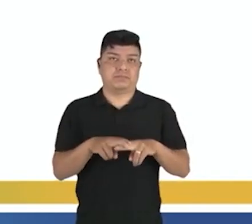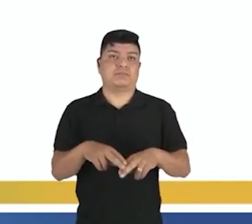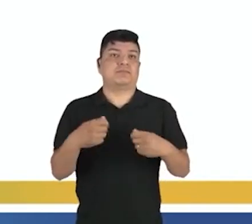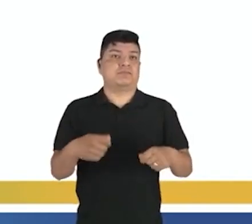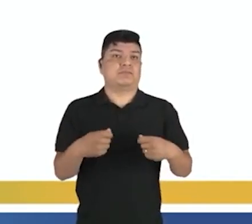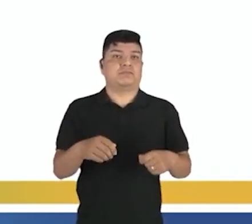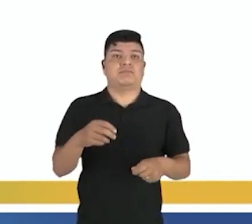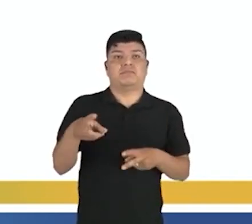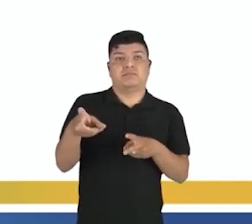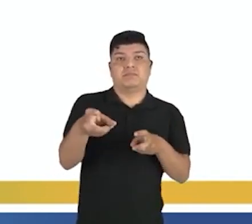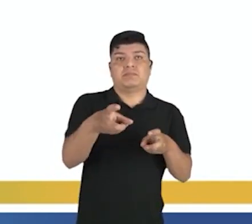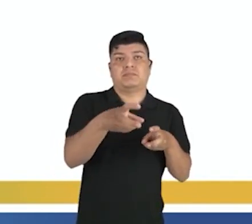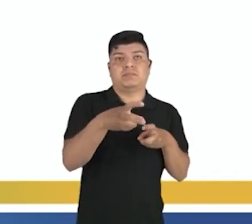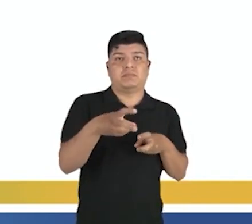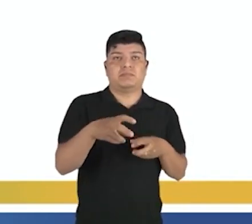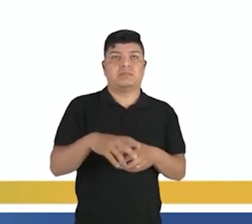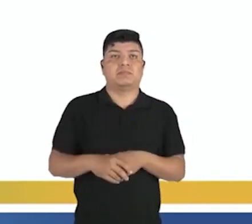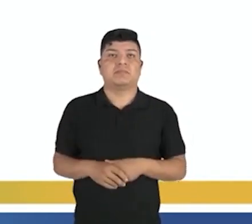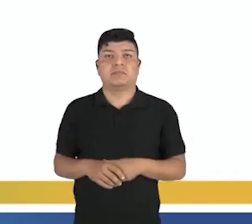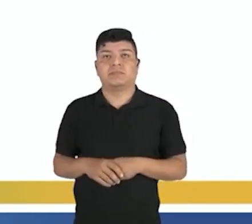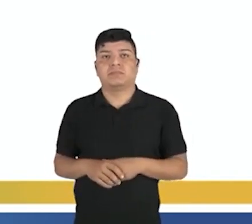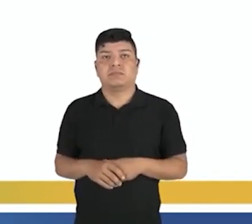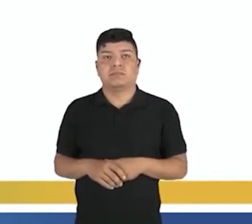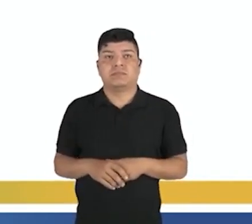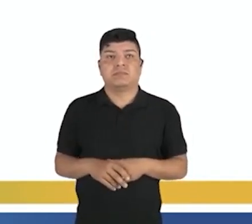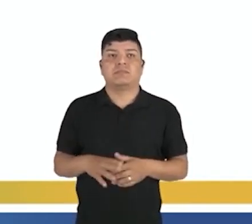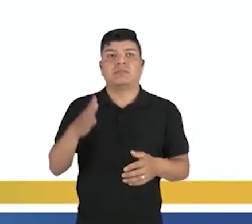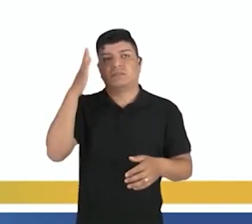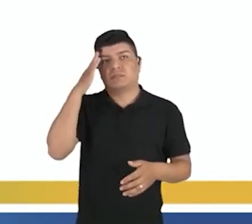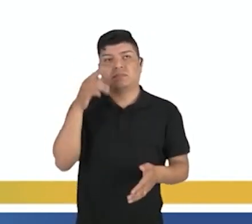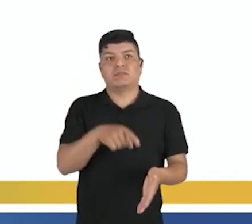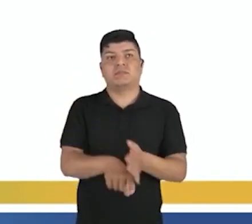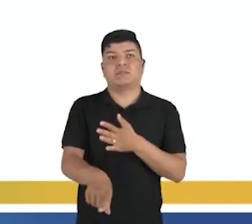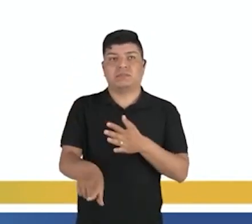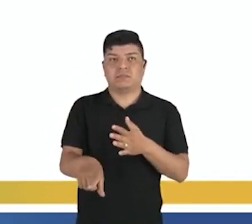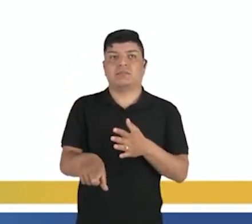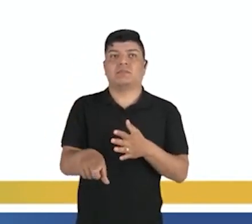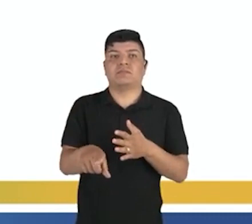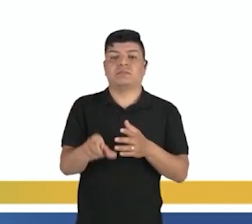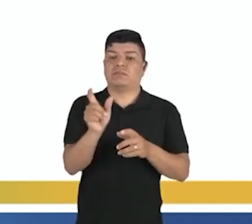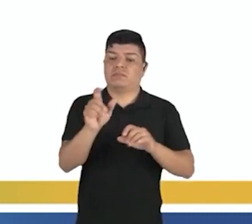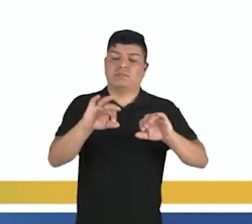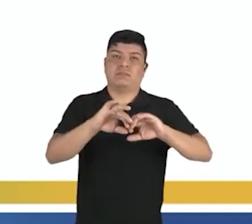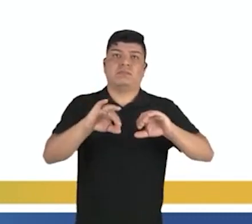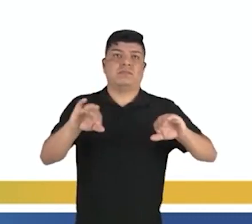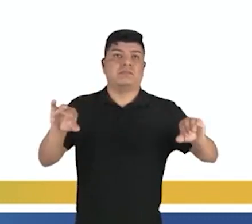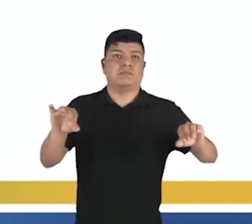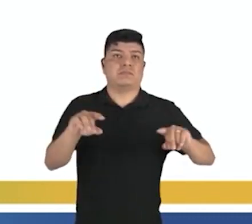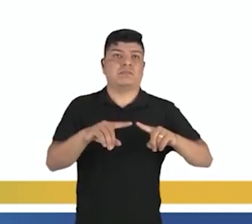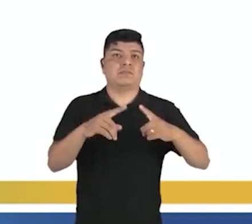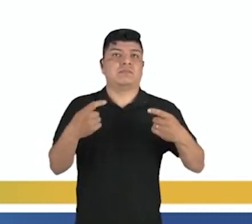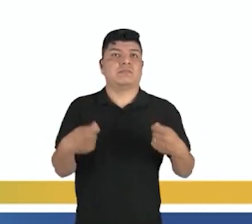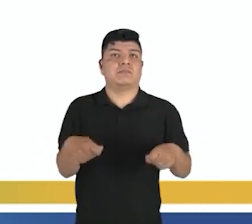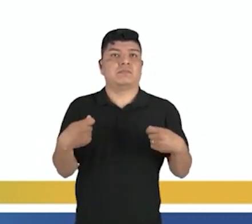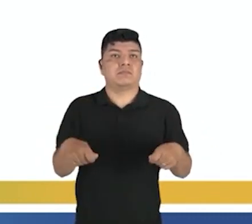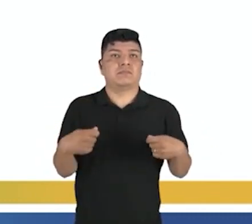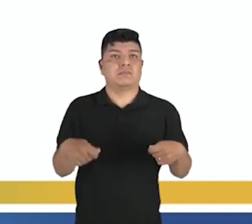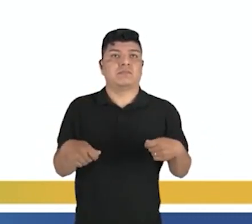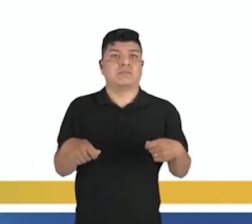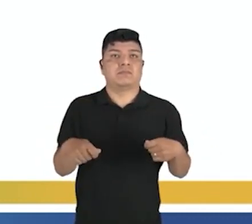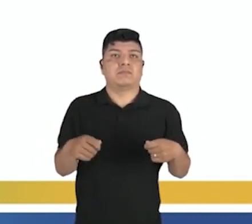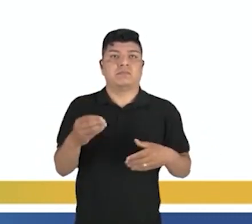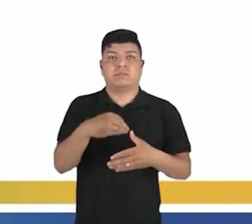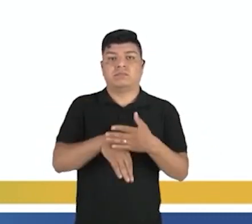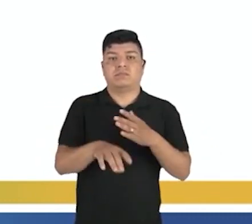vocês precisam identificar. Você sabe a pergunta, a palavra separadamente, mas você precisa saber